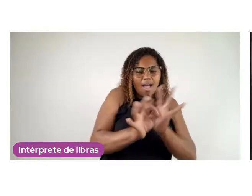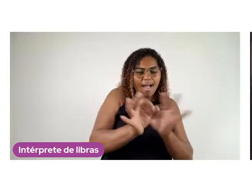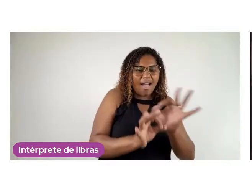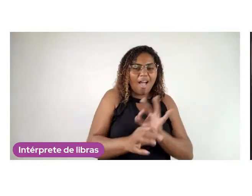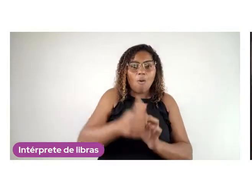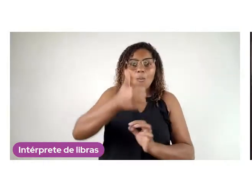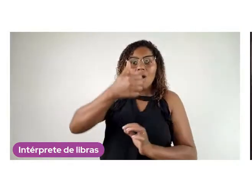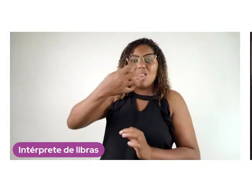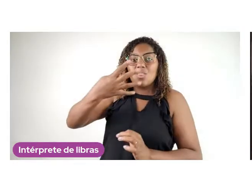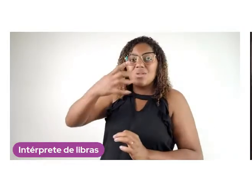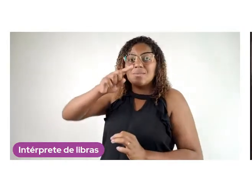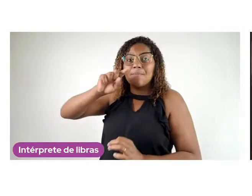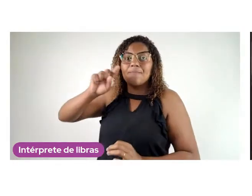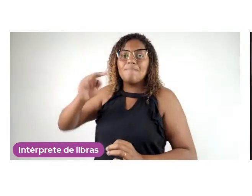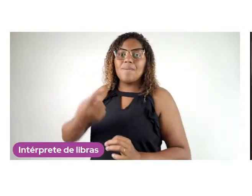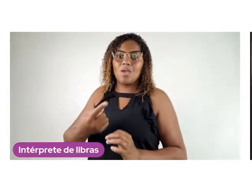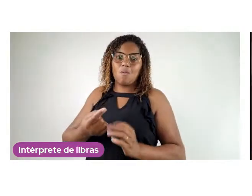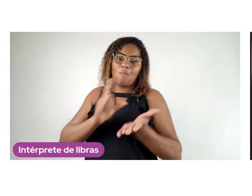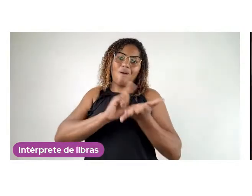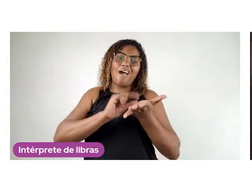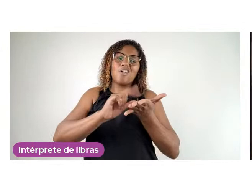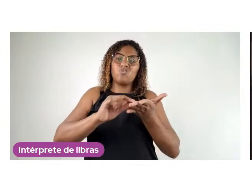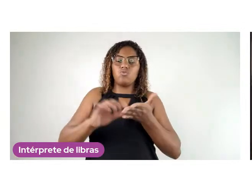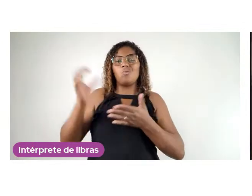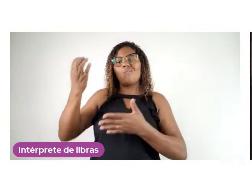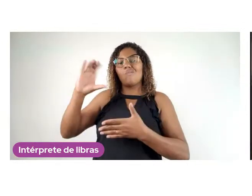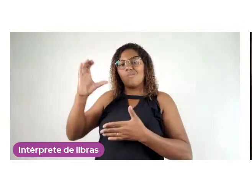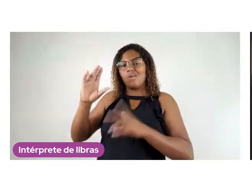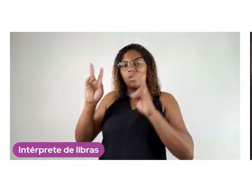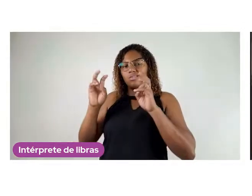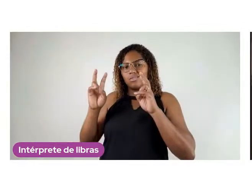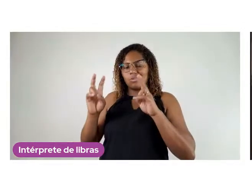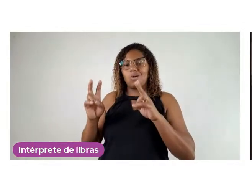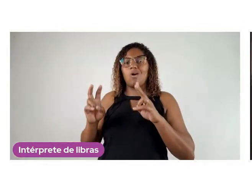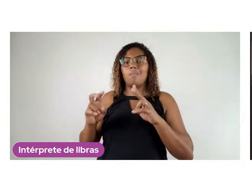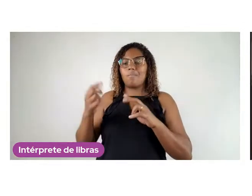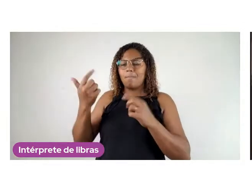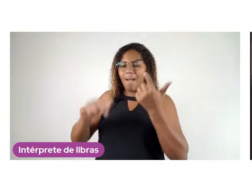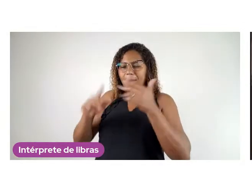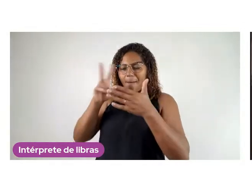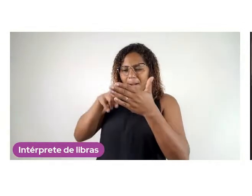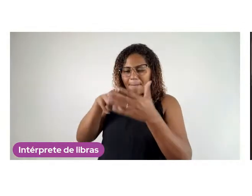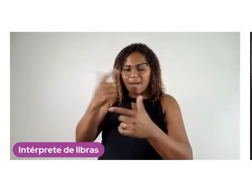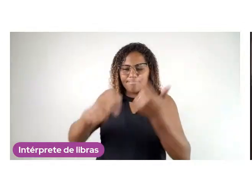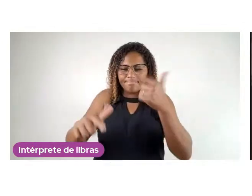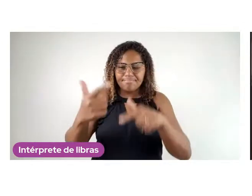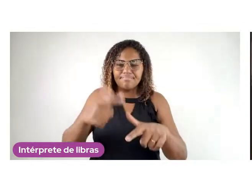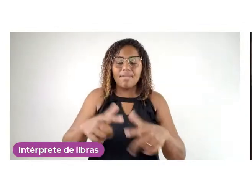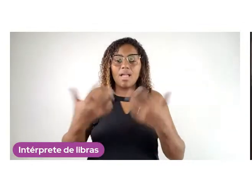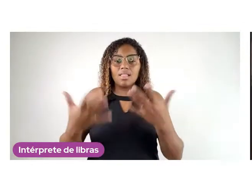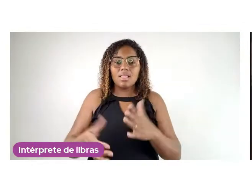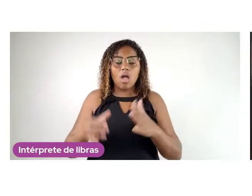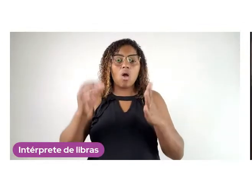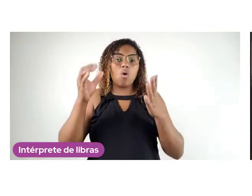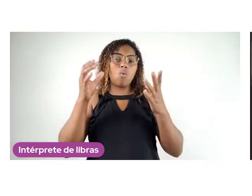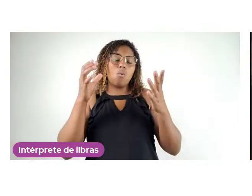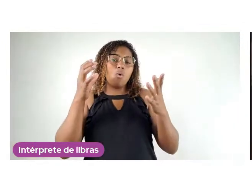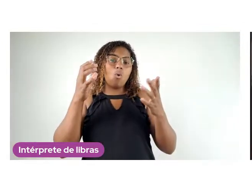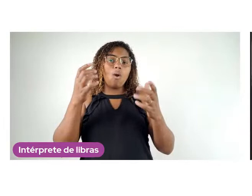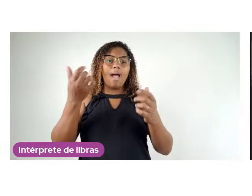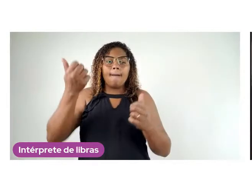científicos revisados, ou seja, o conhecimento foi avaliado da melhor maneira